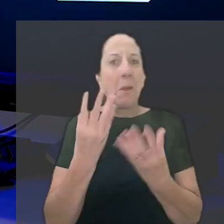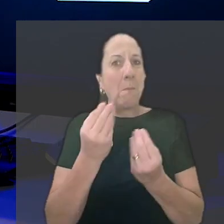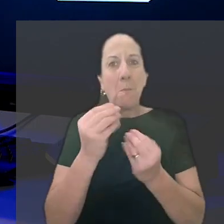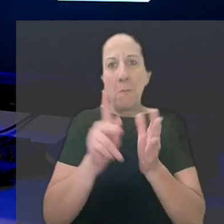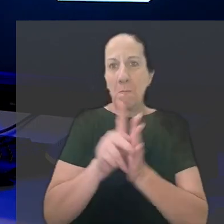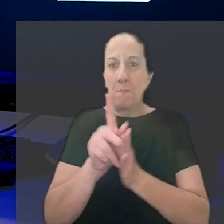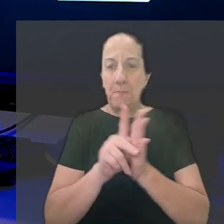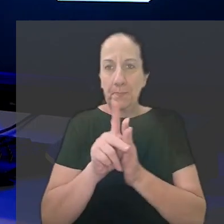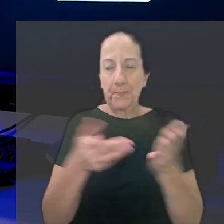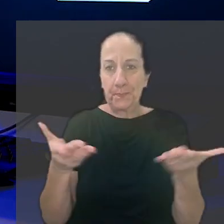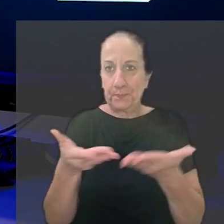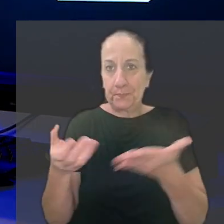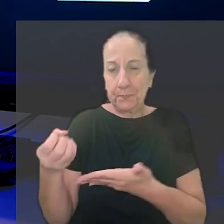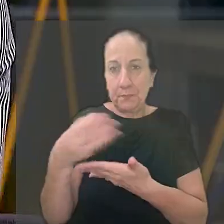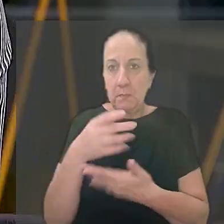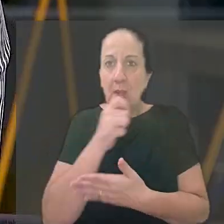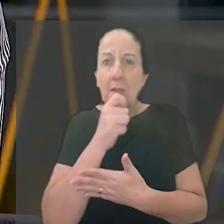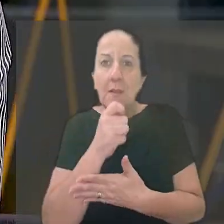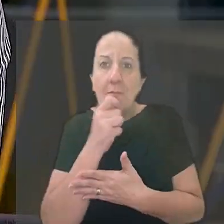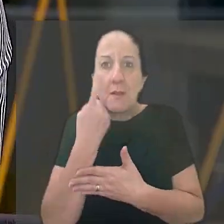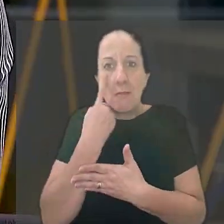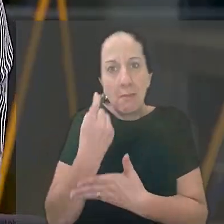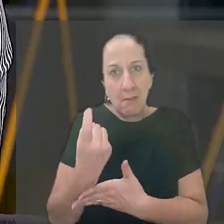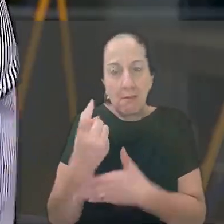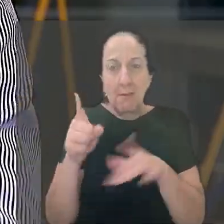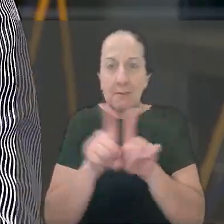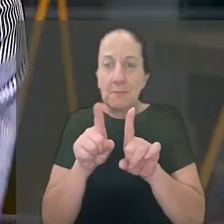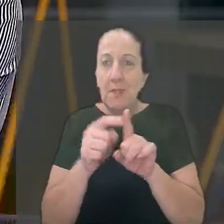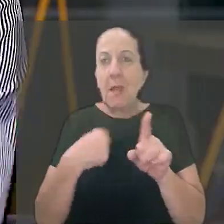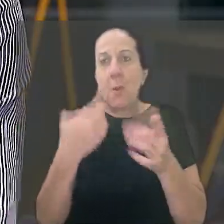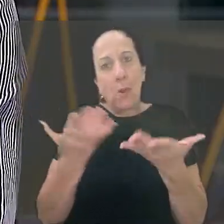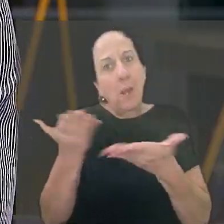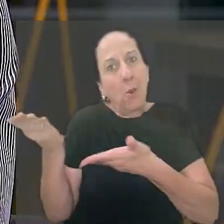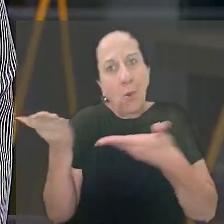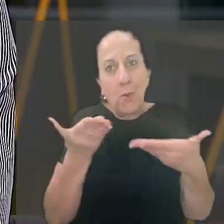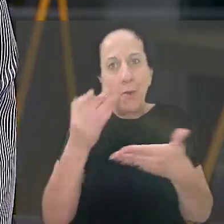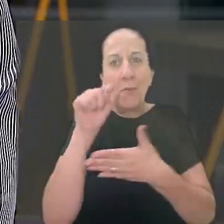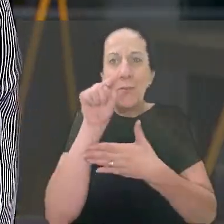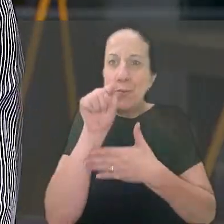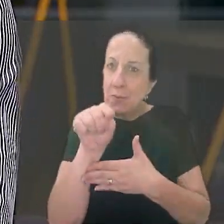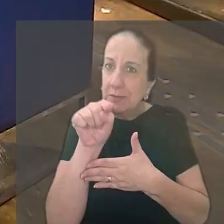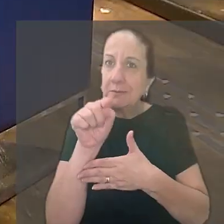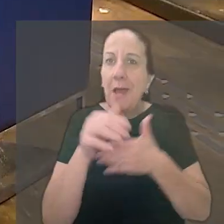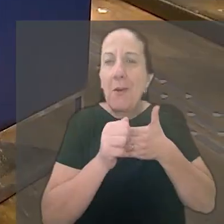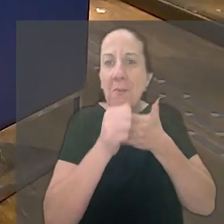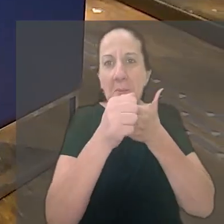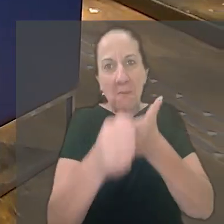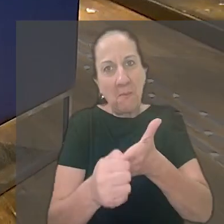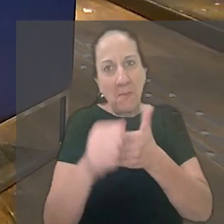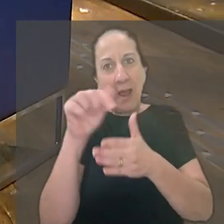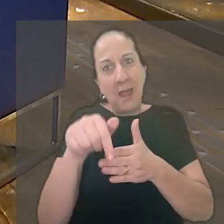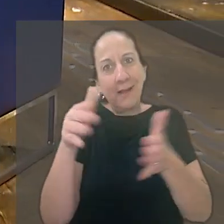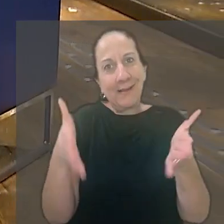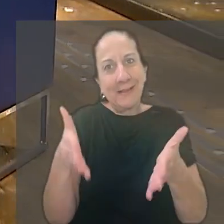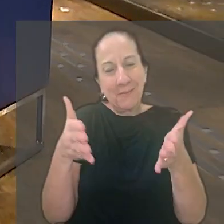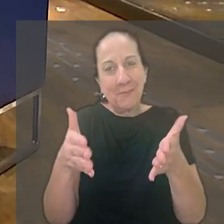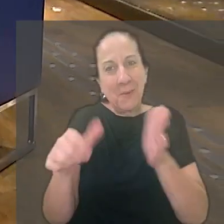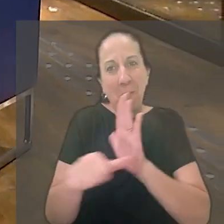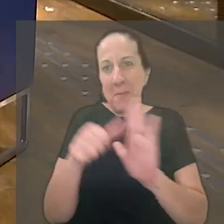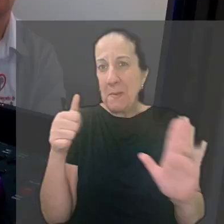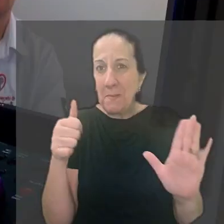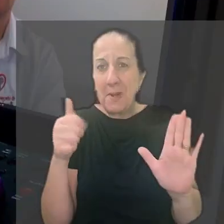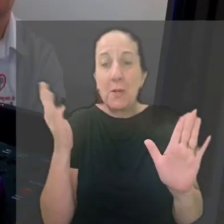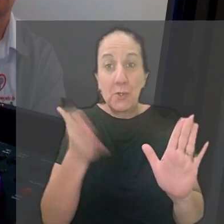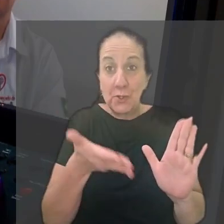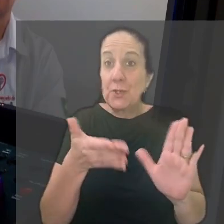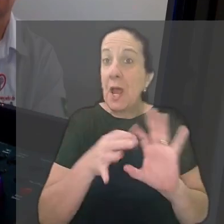Bom, tem muitas pesquisas recentes, entrevistas bem interessantes e eu quero convidar você a acompanhar esta